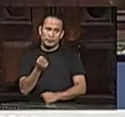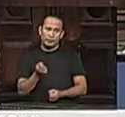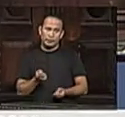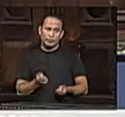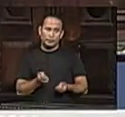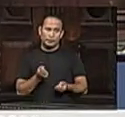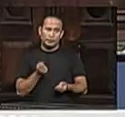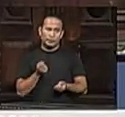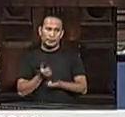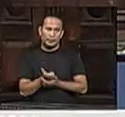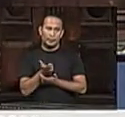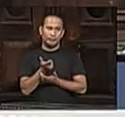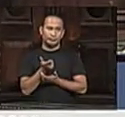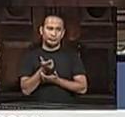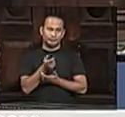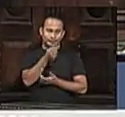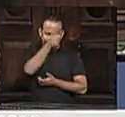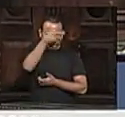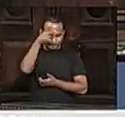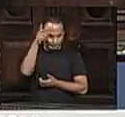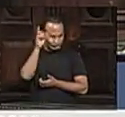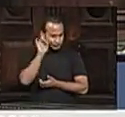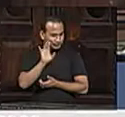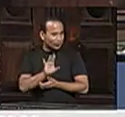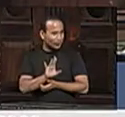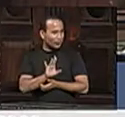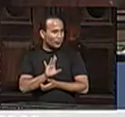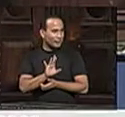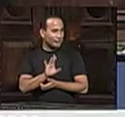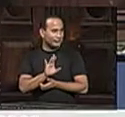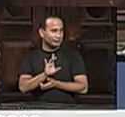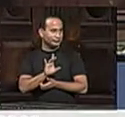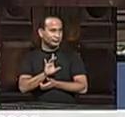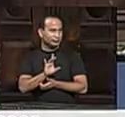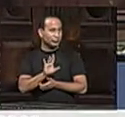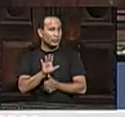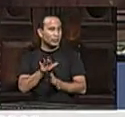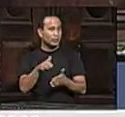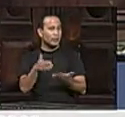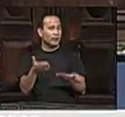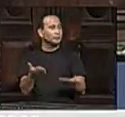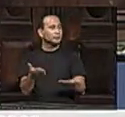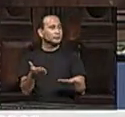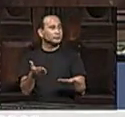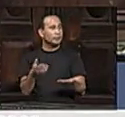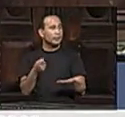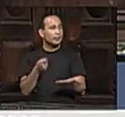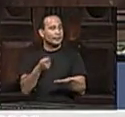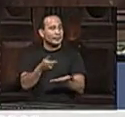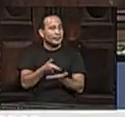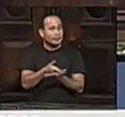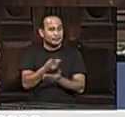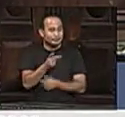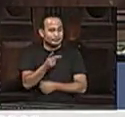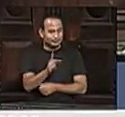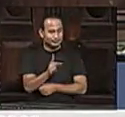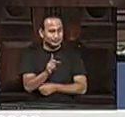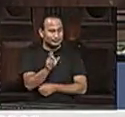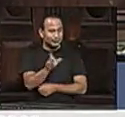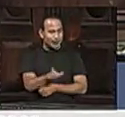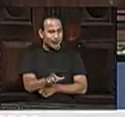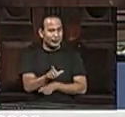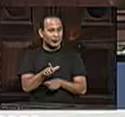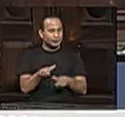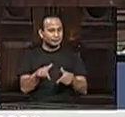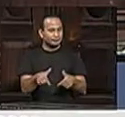pública só se efetiva, deputado presidente Jânio Mendes, quando o pagamento dela é